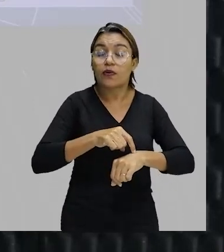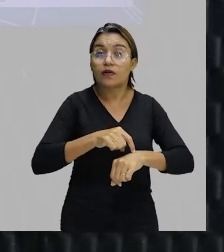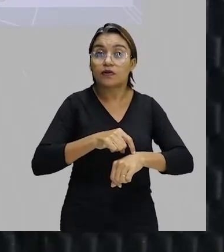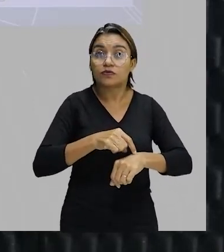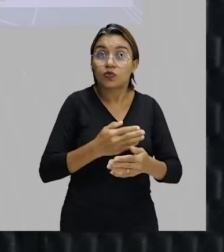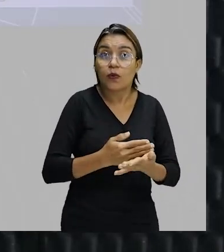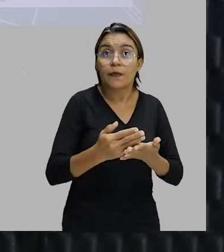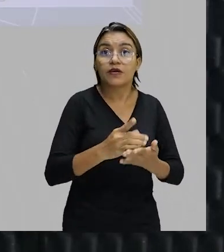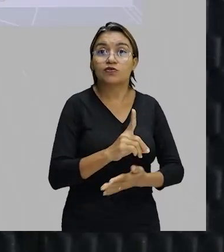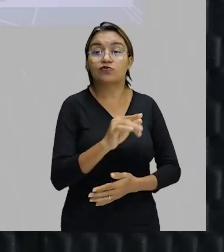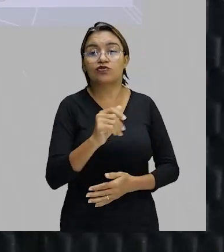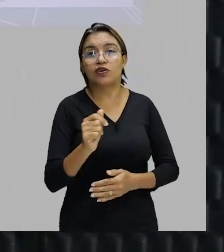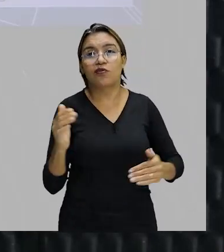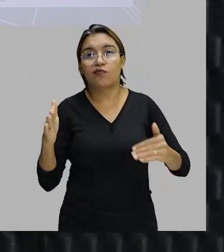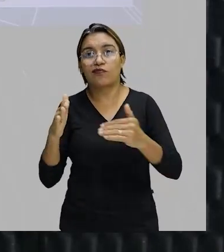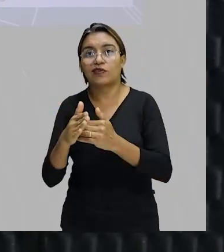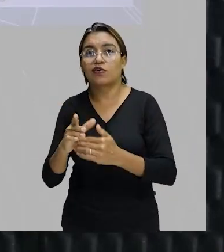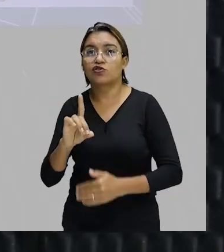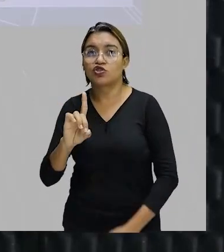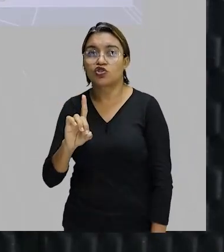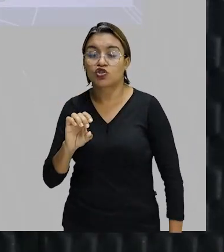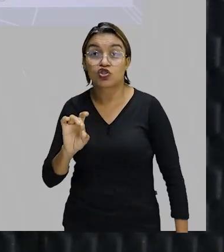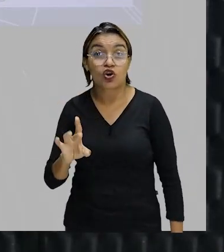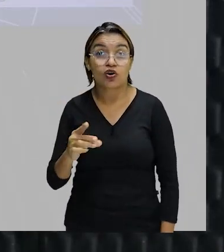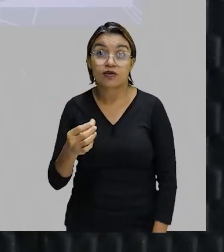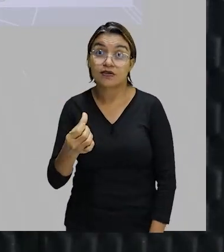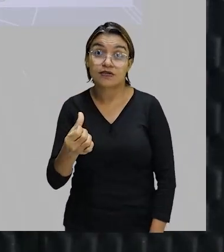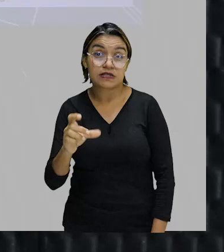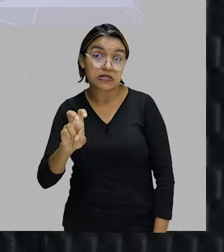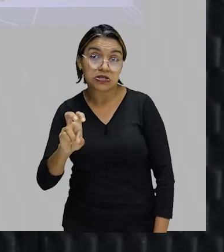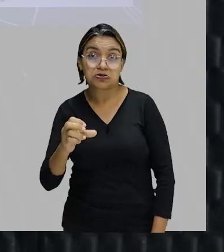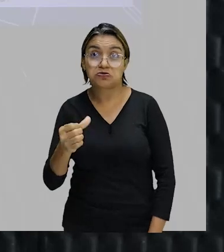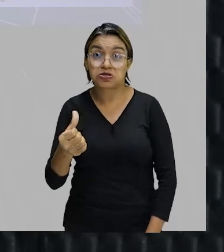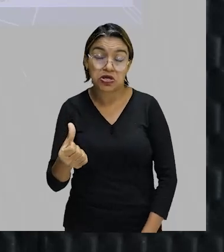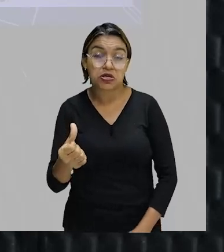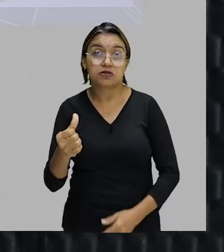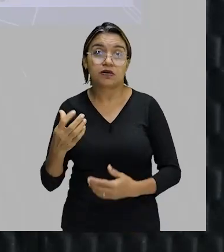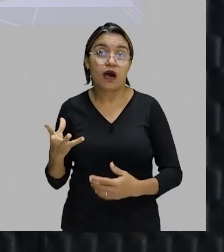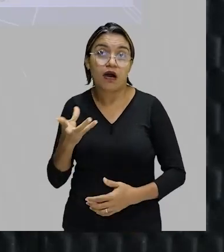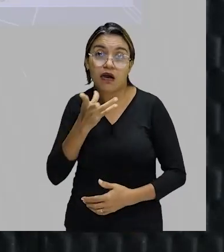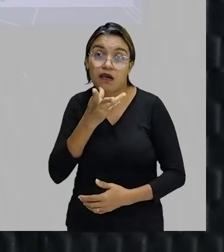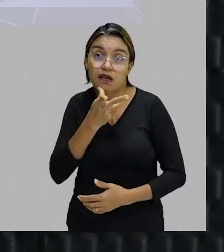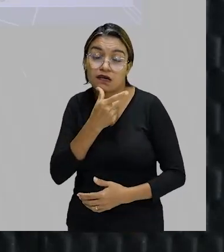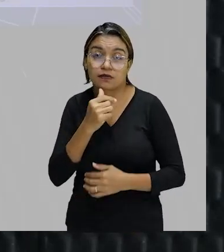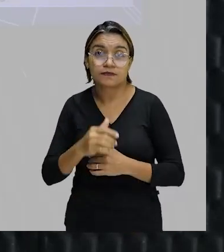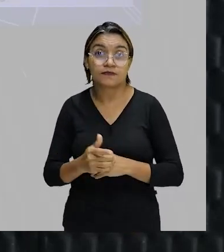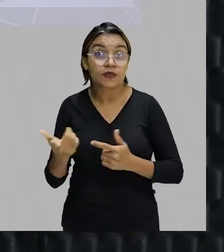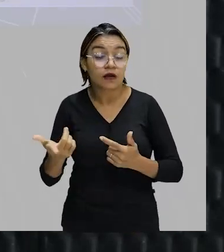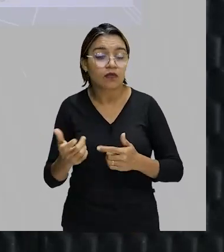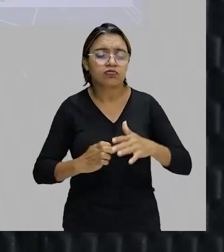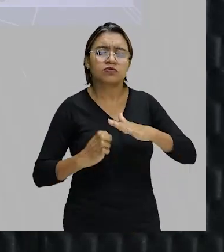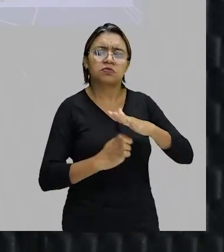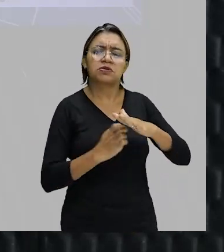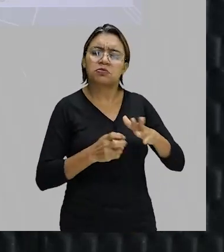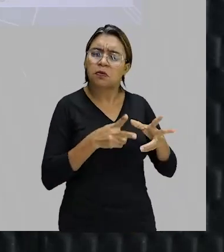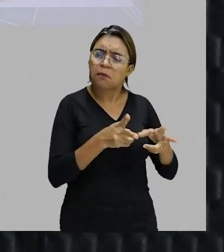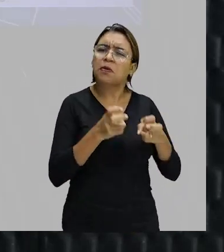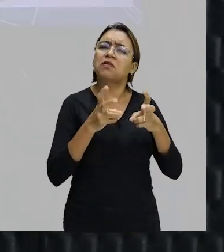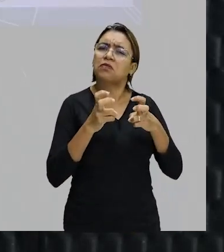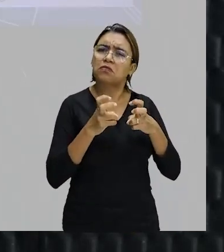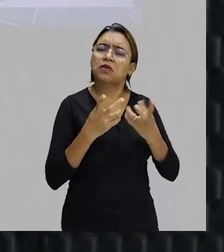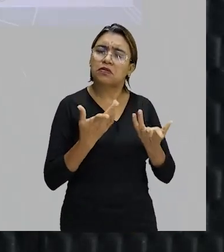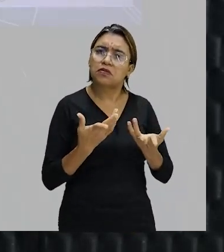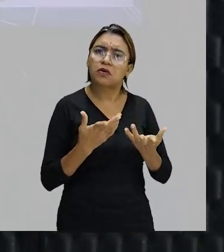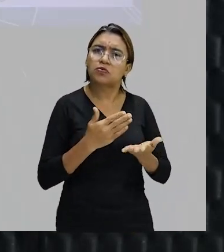turno, no final tu já está produzindo só 5 tecidos, que o cara já vai ficando mais lento. E os empresários começaram a perceber isso.